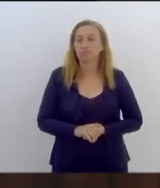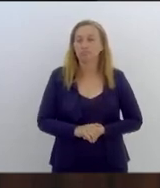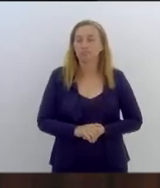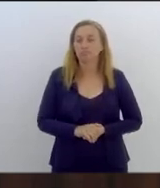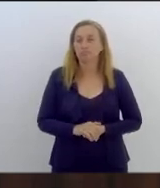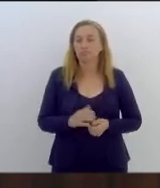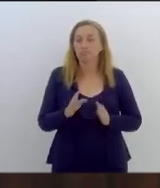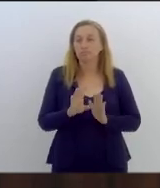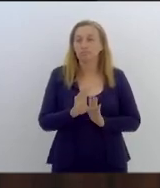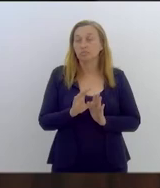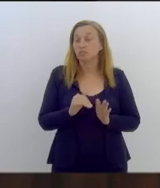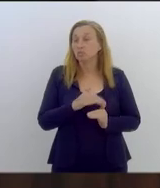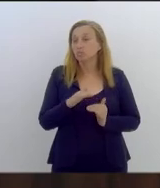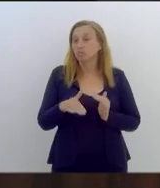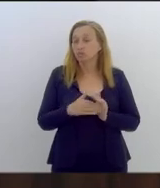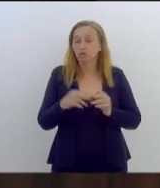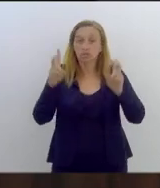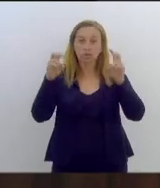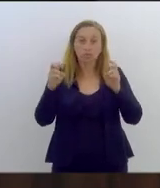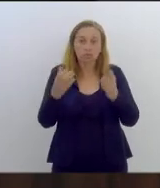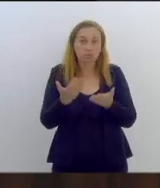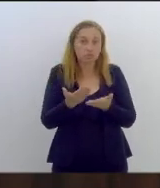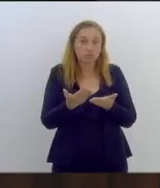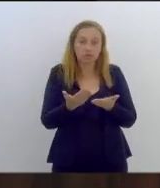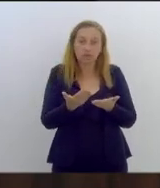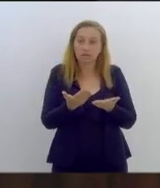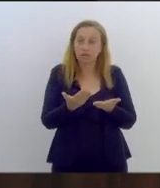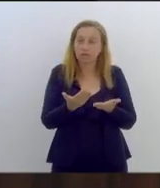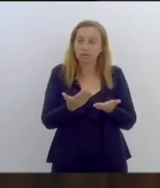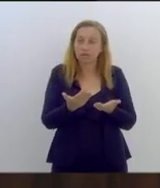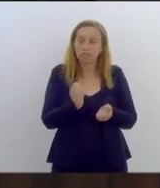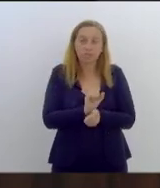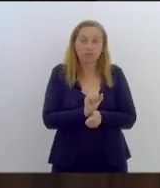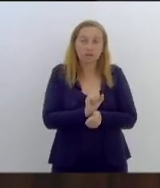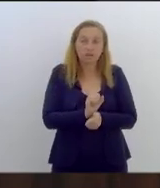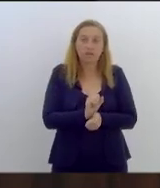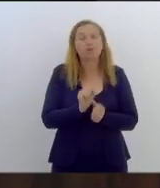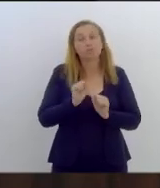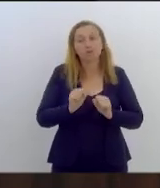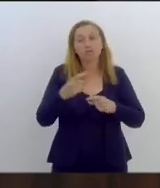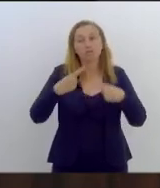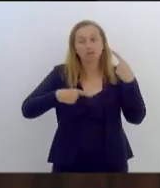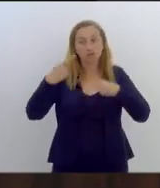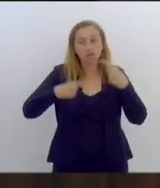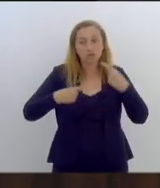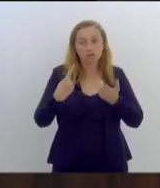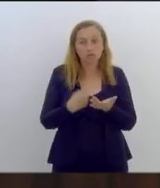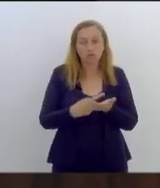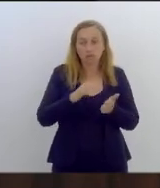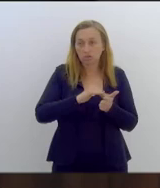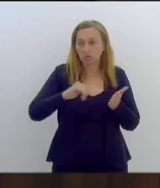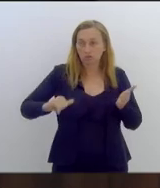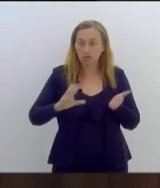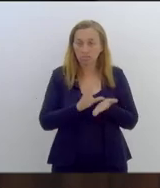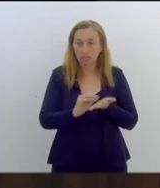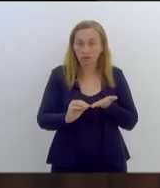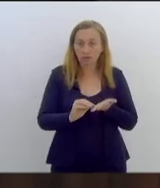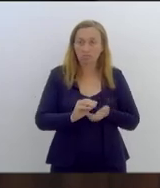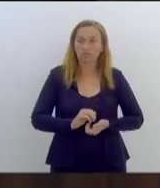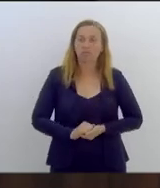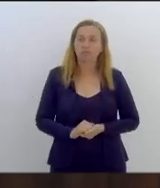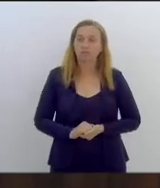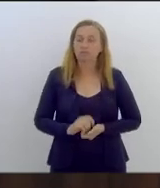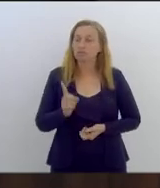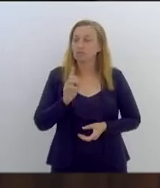a pauta. Por mim... Sem problema, a gente pode fazer discussão, com acordo a gente retira de pauta.